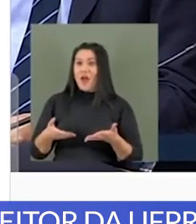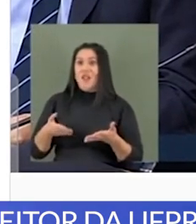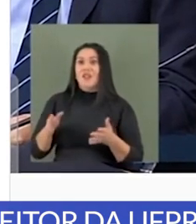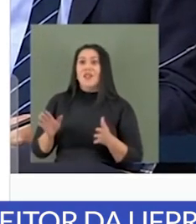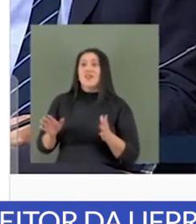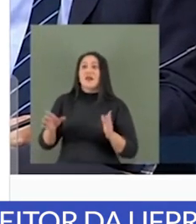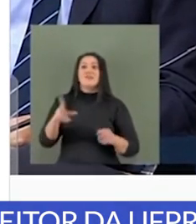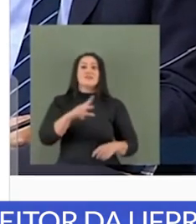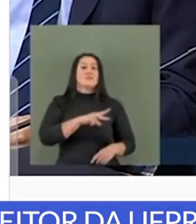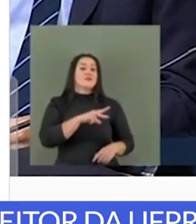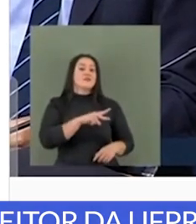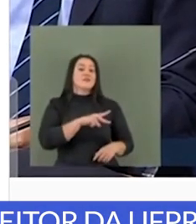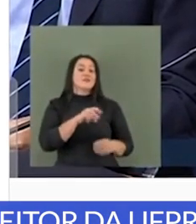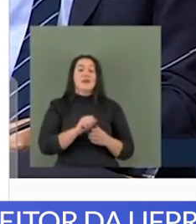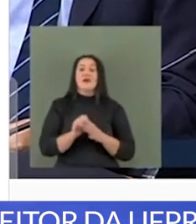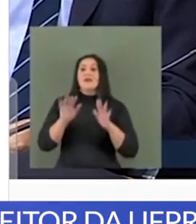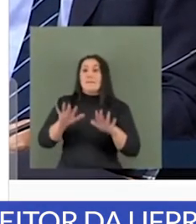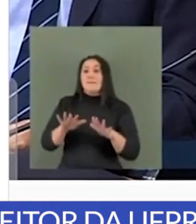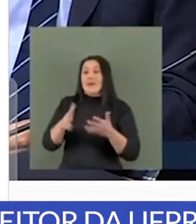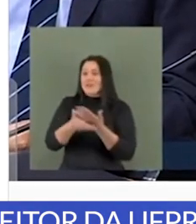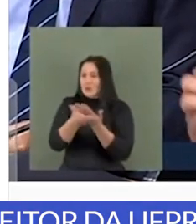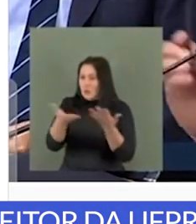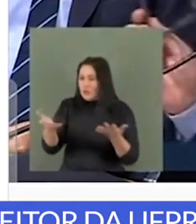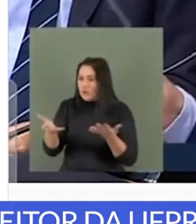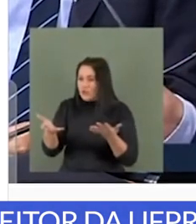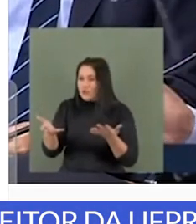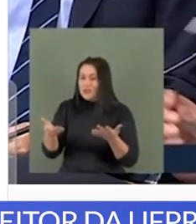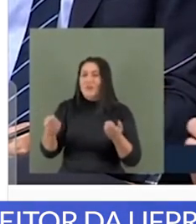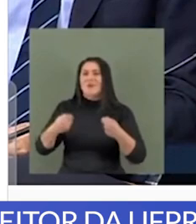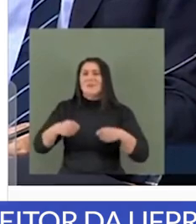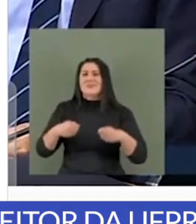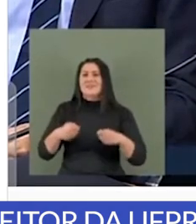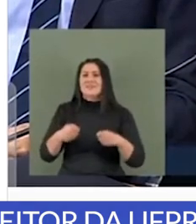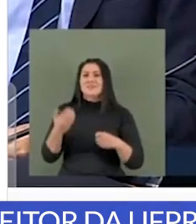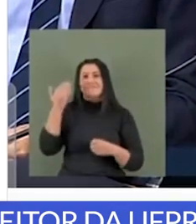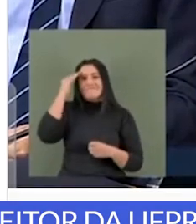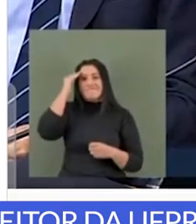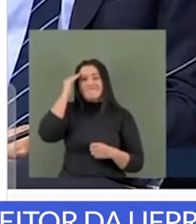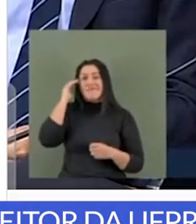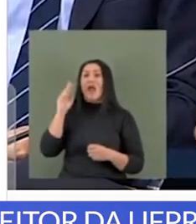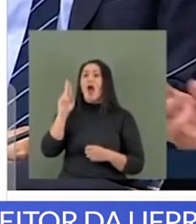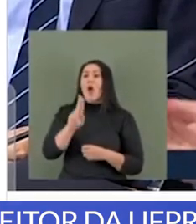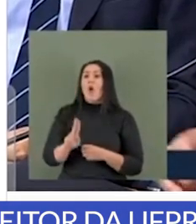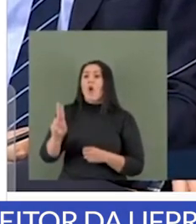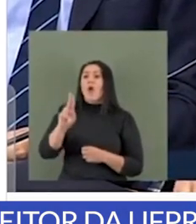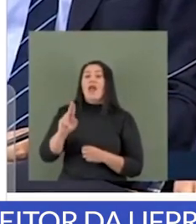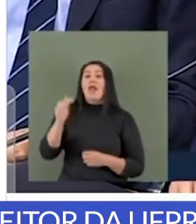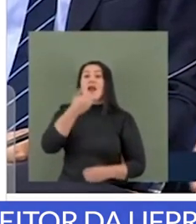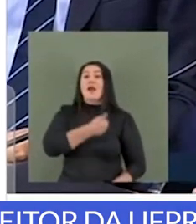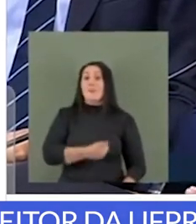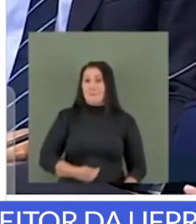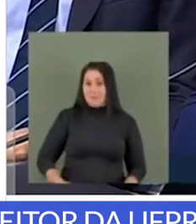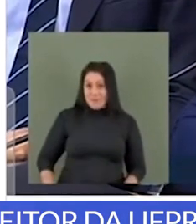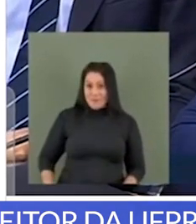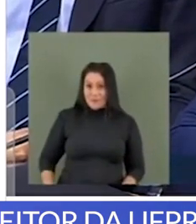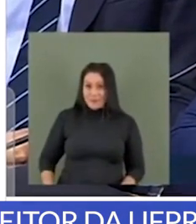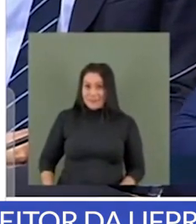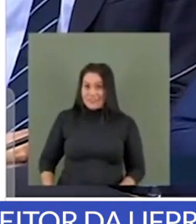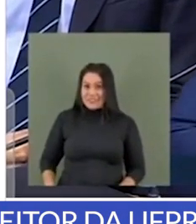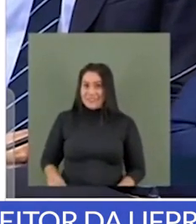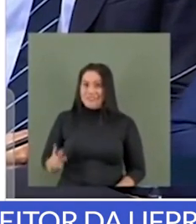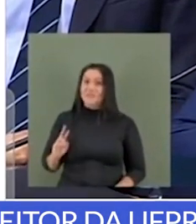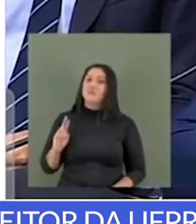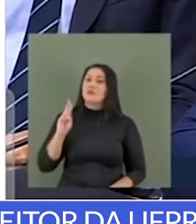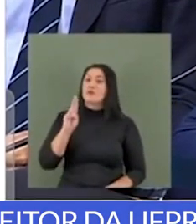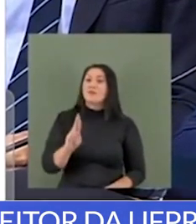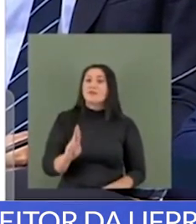Brasil. Também lembrou que, apesar da autonomia universitária estar prevista desde a Constituição Federal de